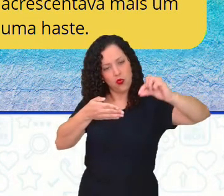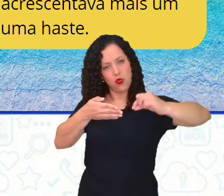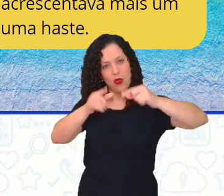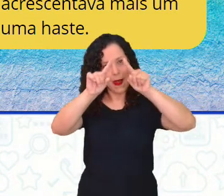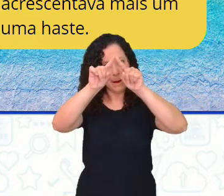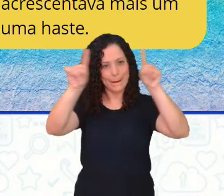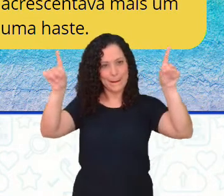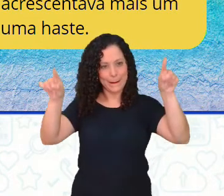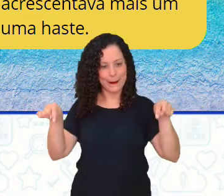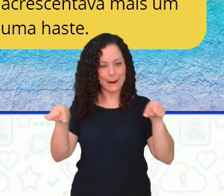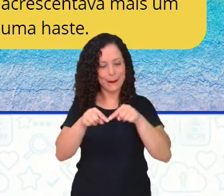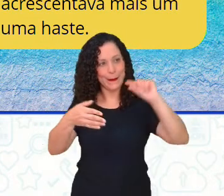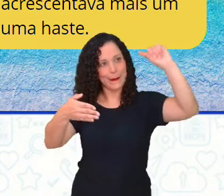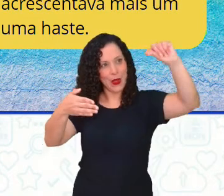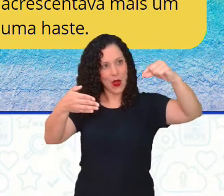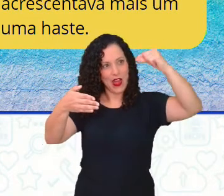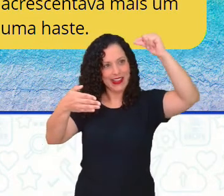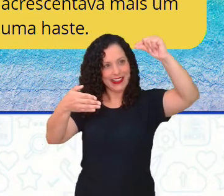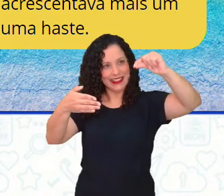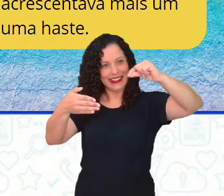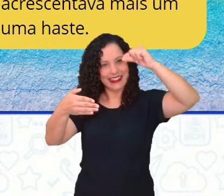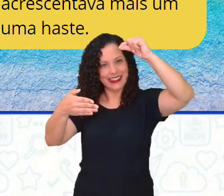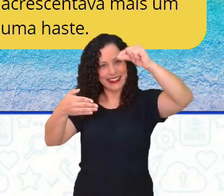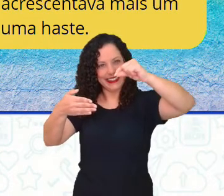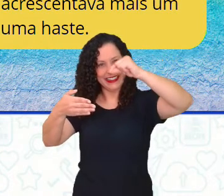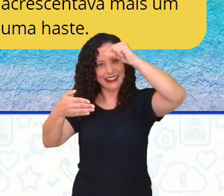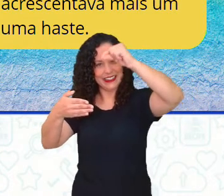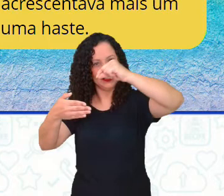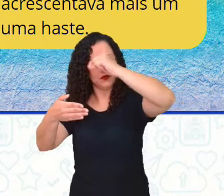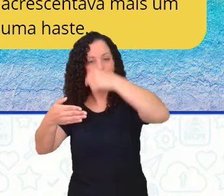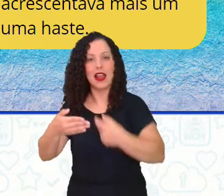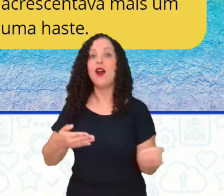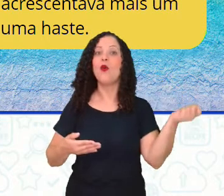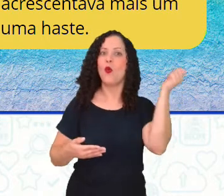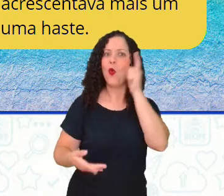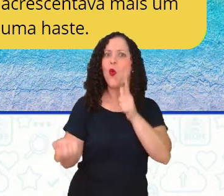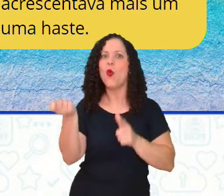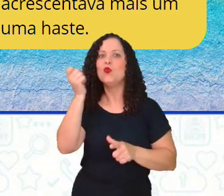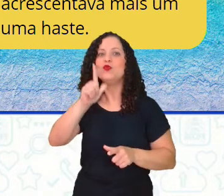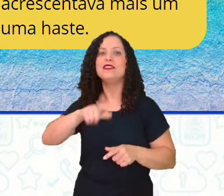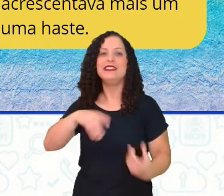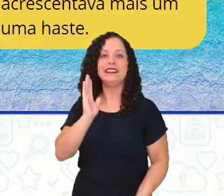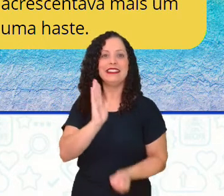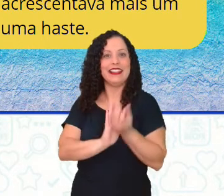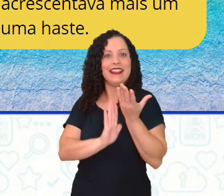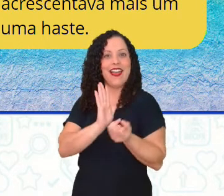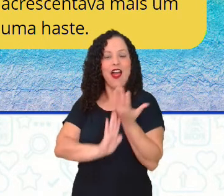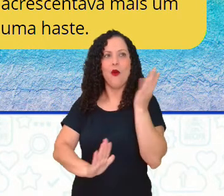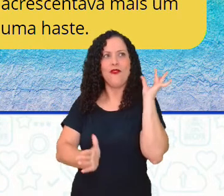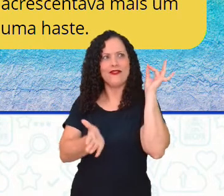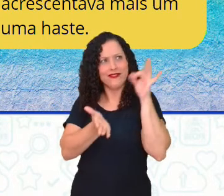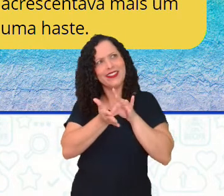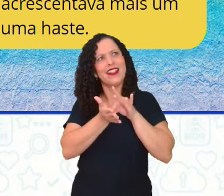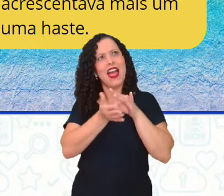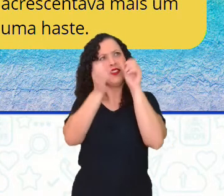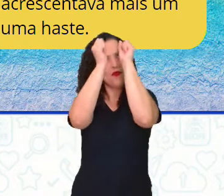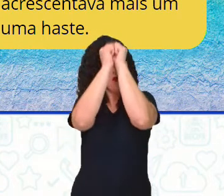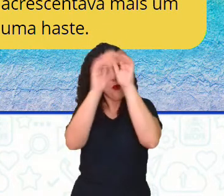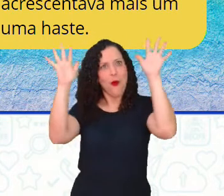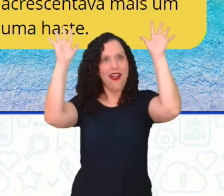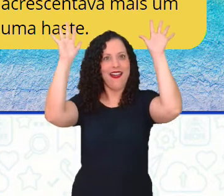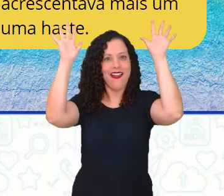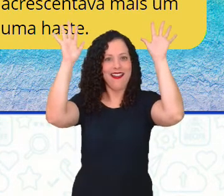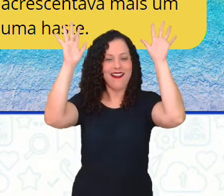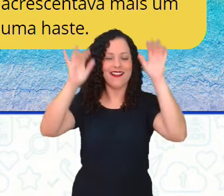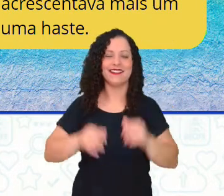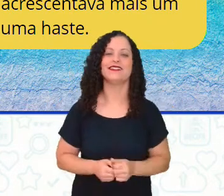a partir do bordado é que ela consegue criar uma outra realidade. Isso é muito curioso, né, professora Camille? Porque